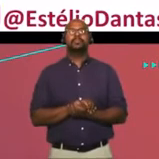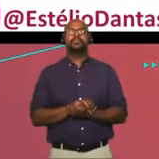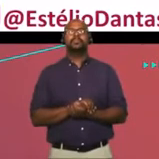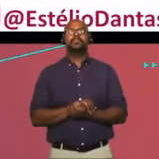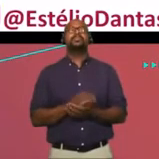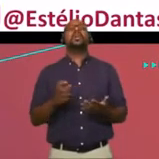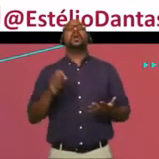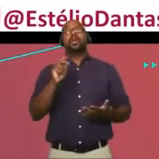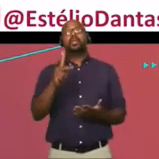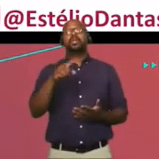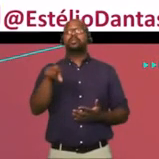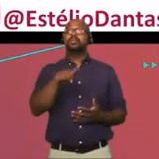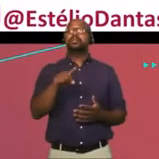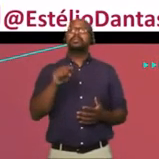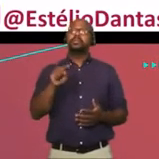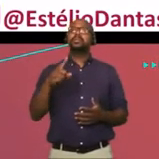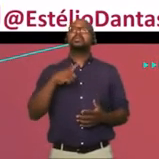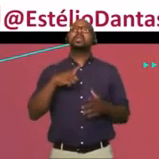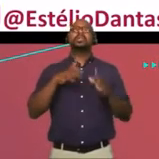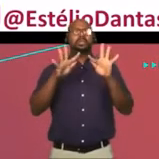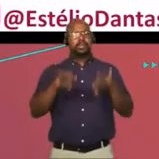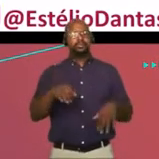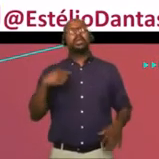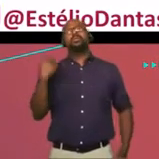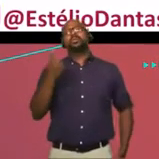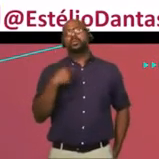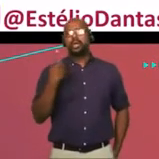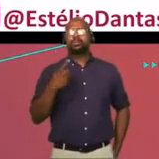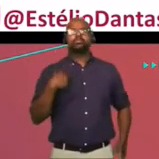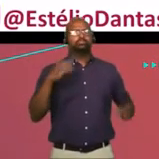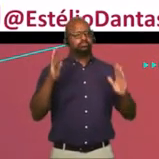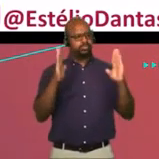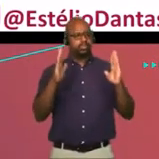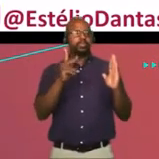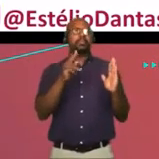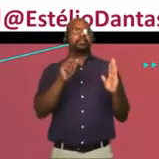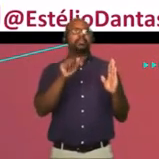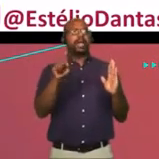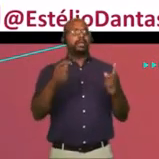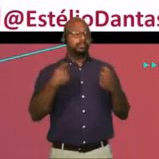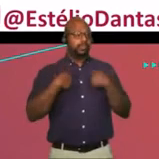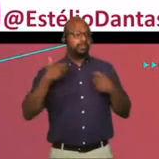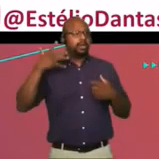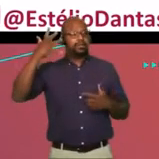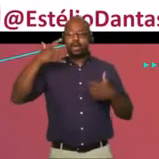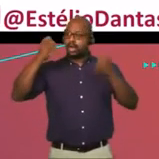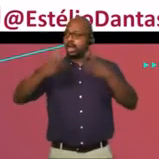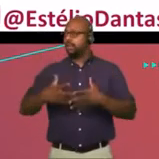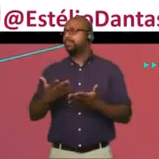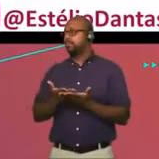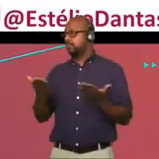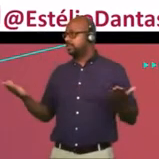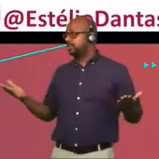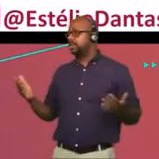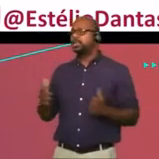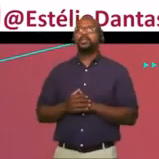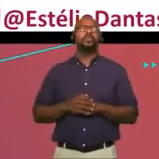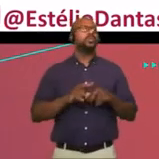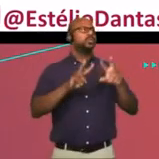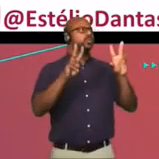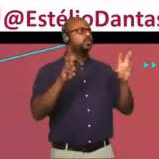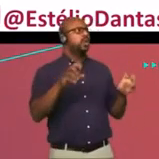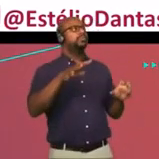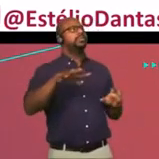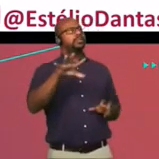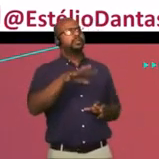o ok então com isso nós terminamos aqui dentro do prazo que me foi dado para falar para vocês na sobre